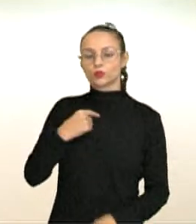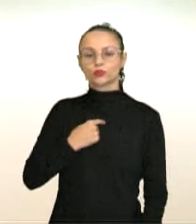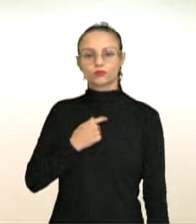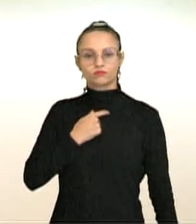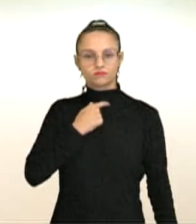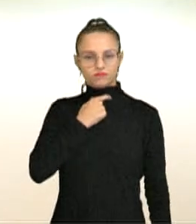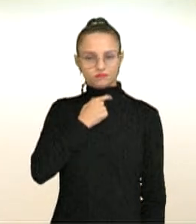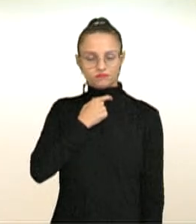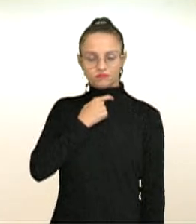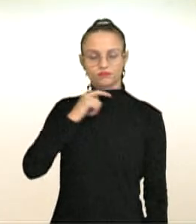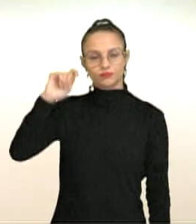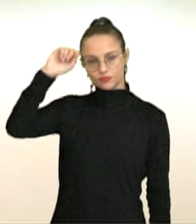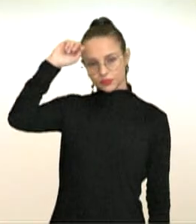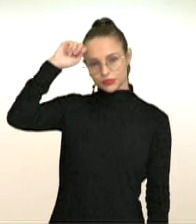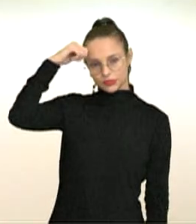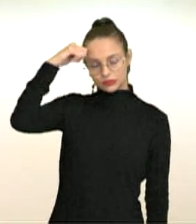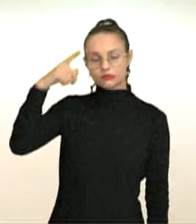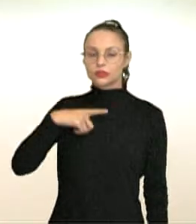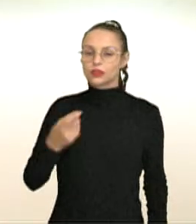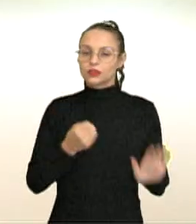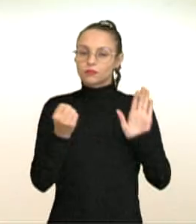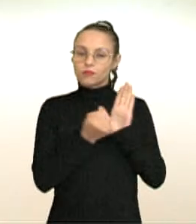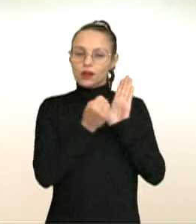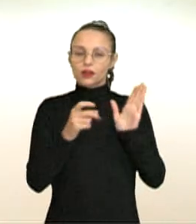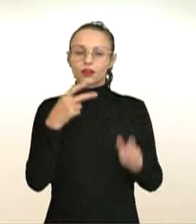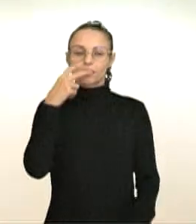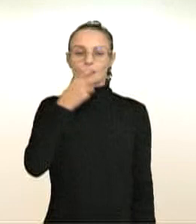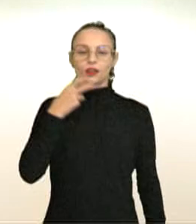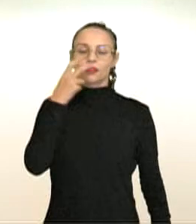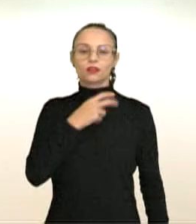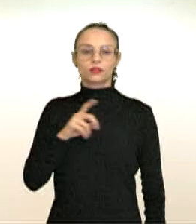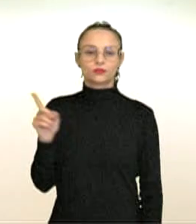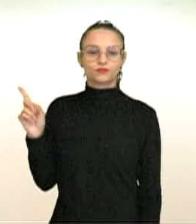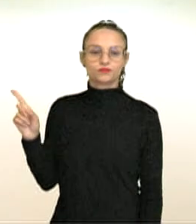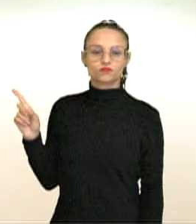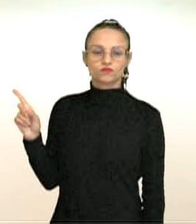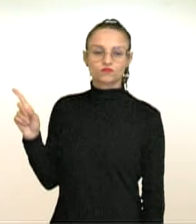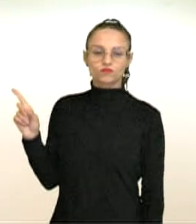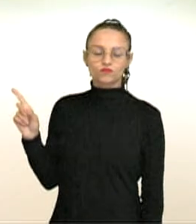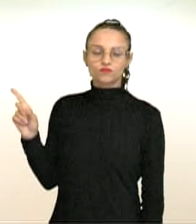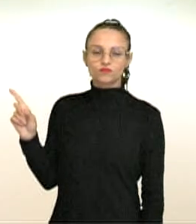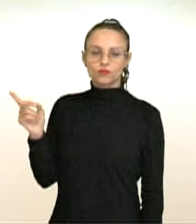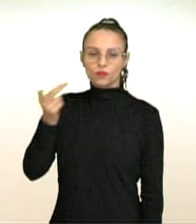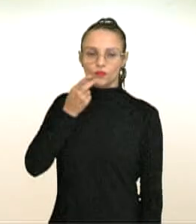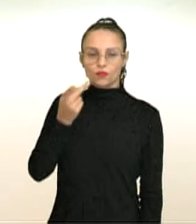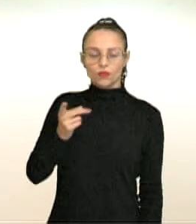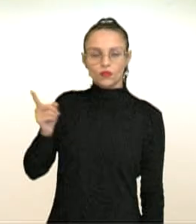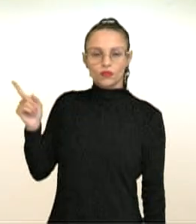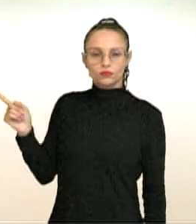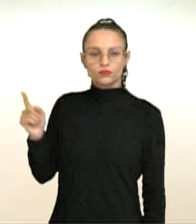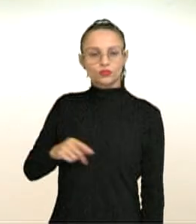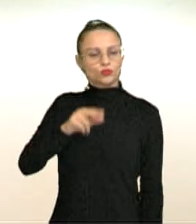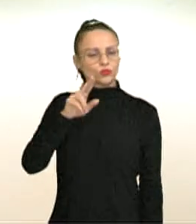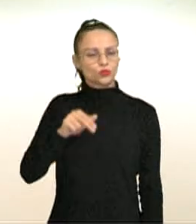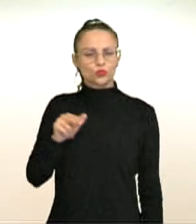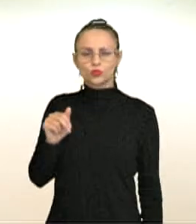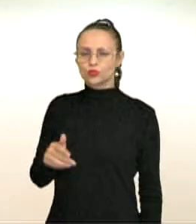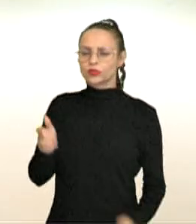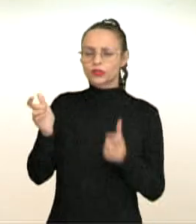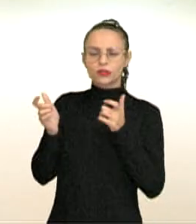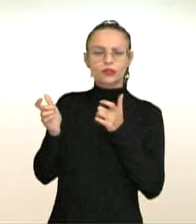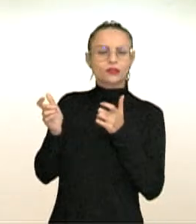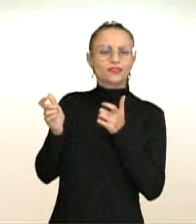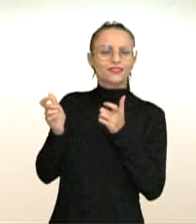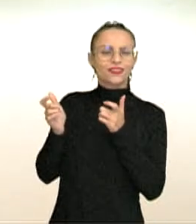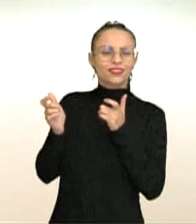tem muitas marcas da oralidade, né? Até aqui, ó, ele fala, ó, nunca vou deixar de